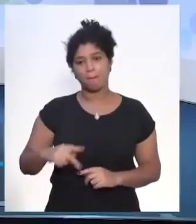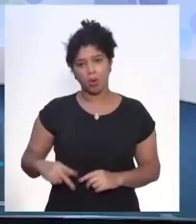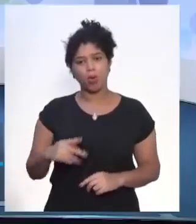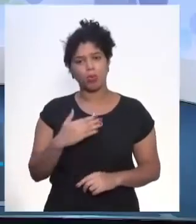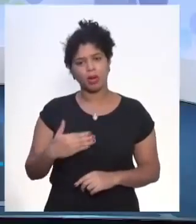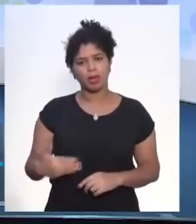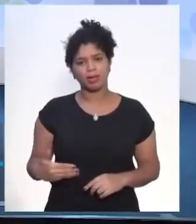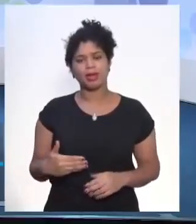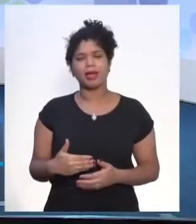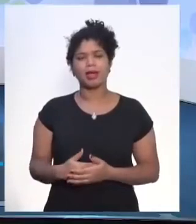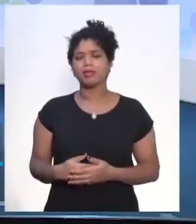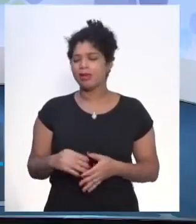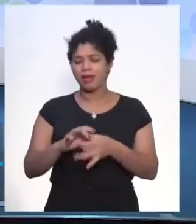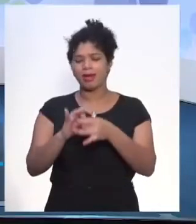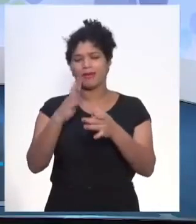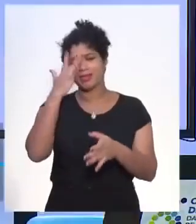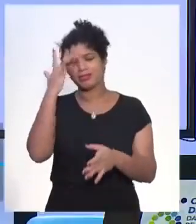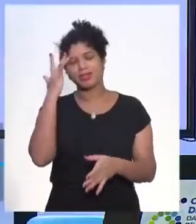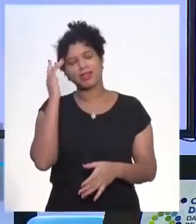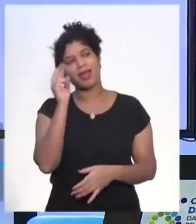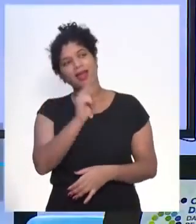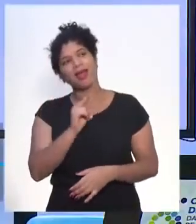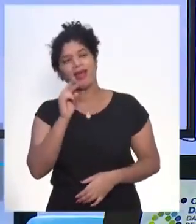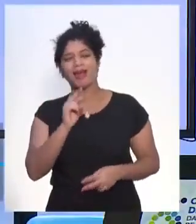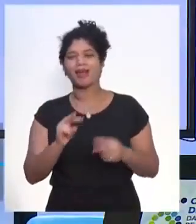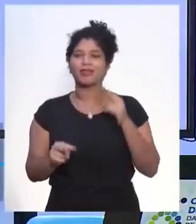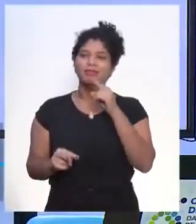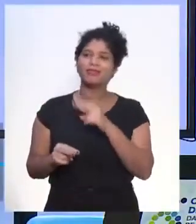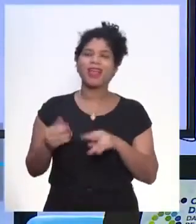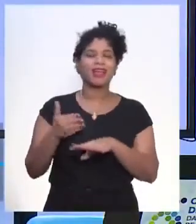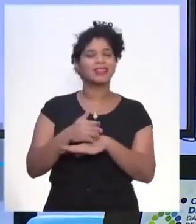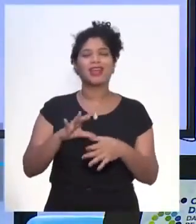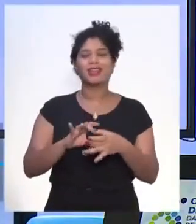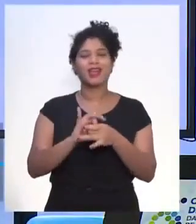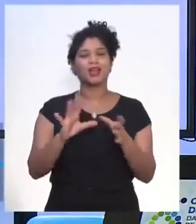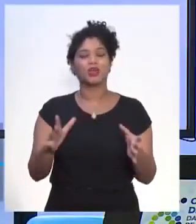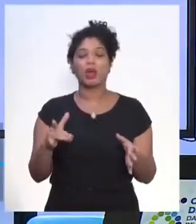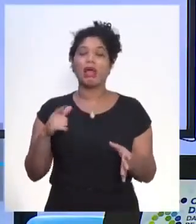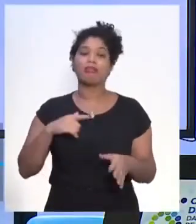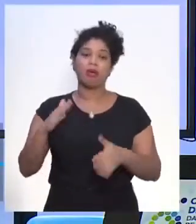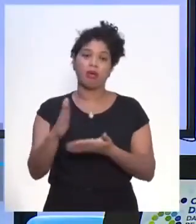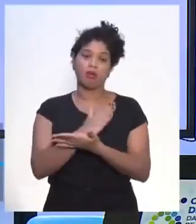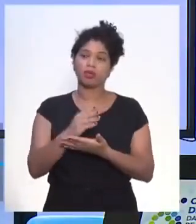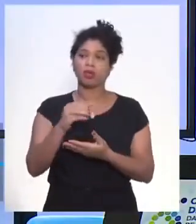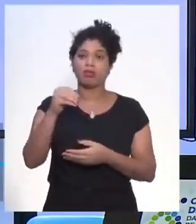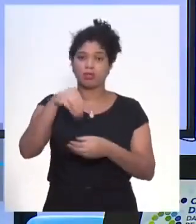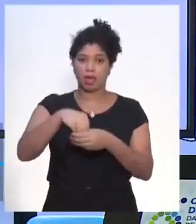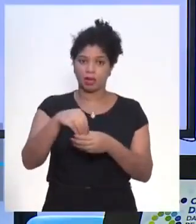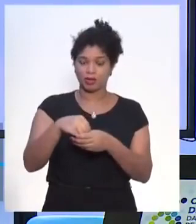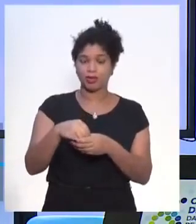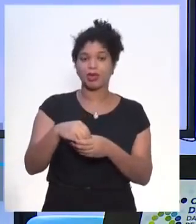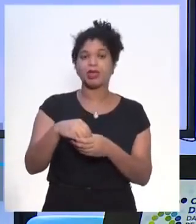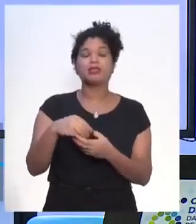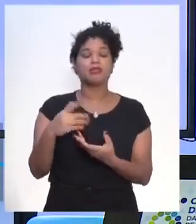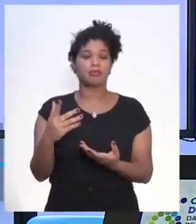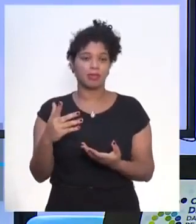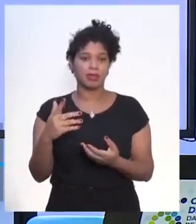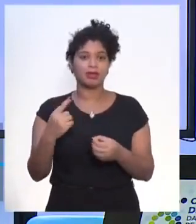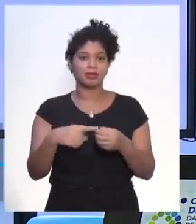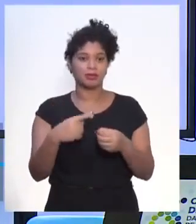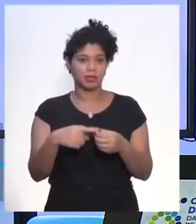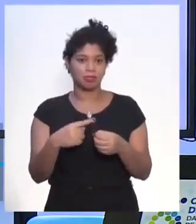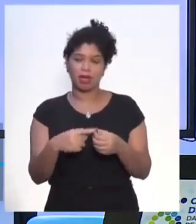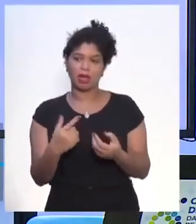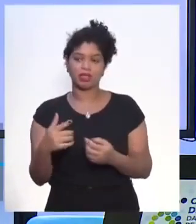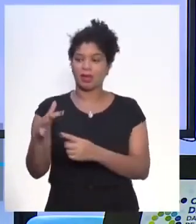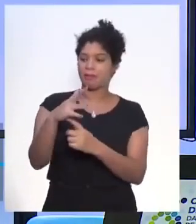à disposição de todos nós. Então, são artes que são colocadas, né, em pontos estratégicos, embelezando mais a nossa cidade, tornando